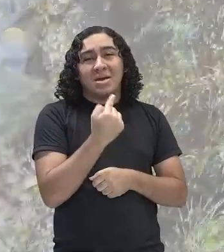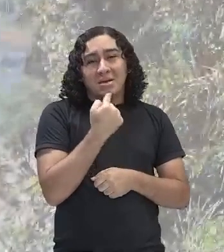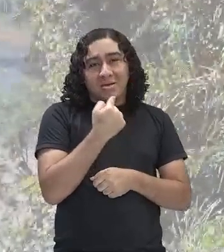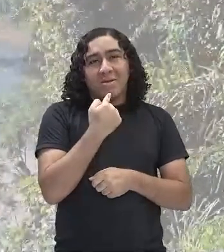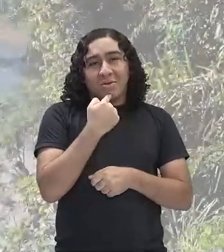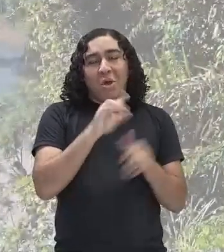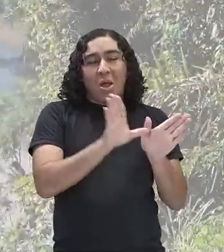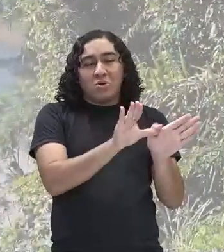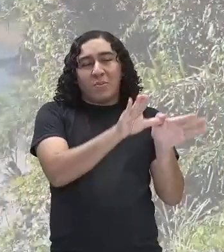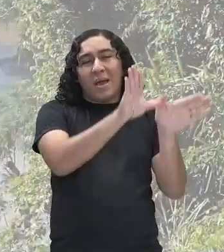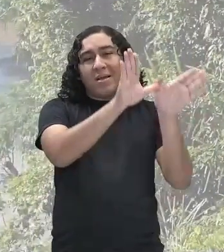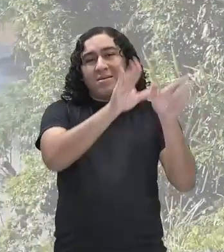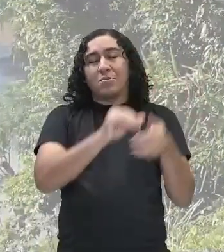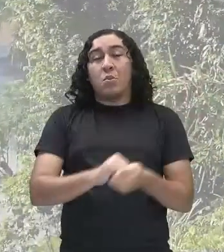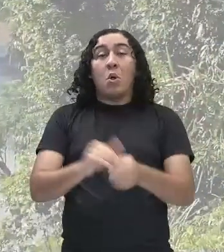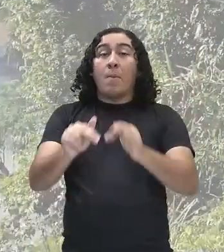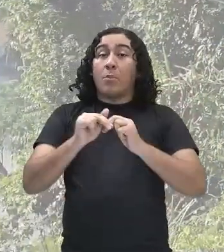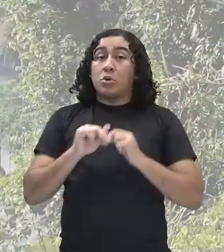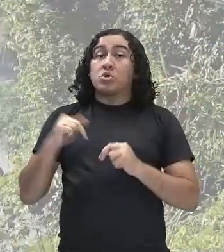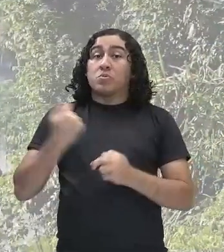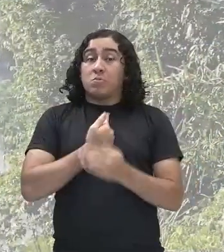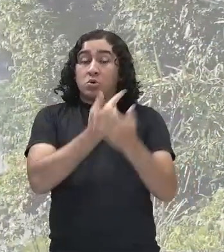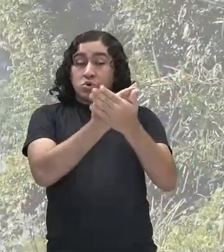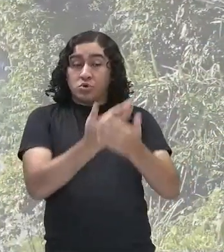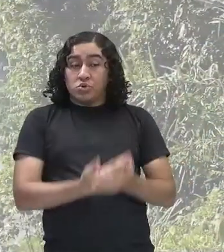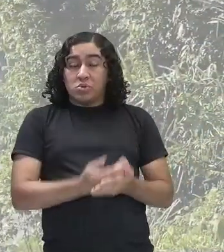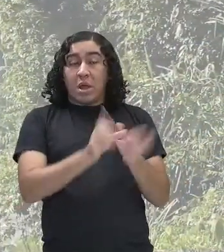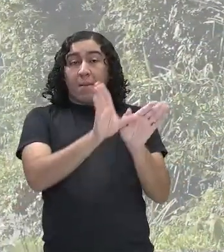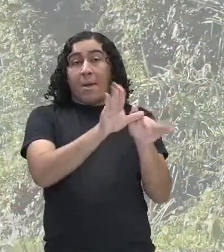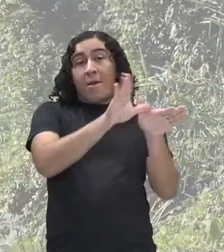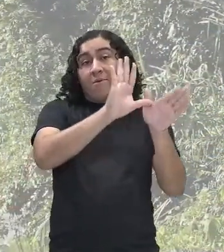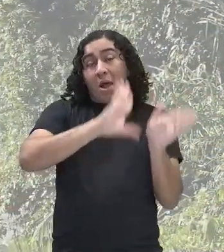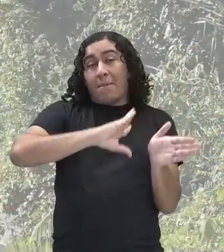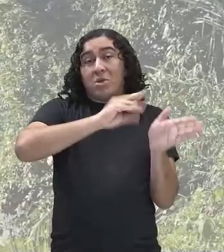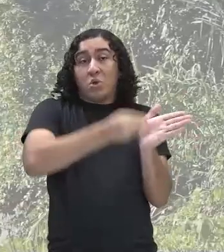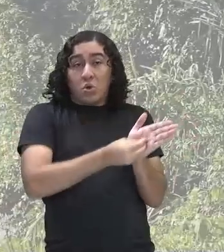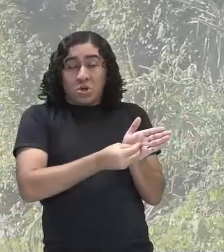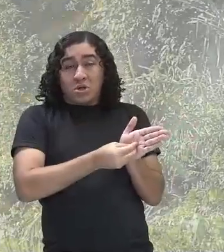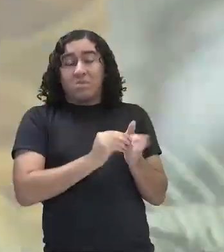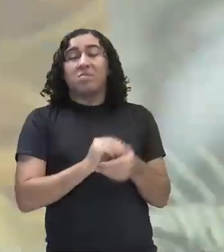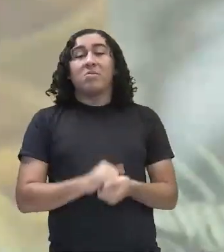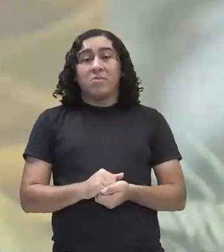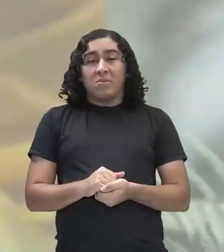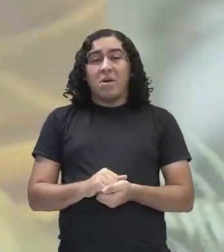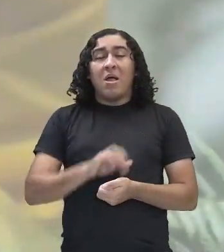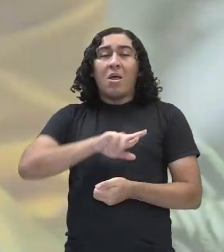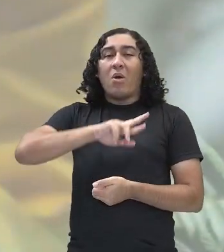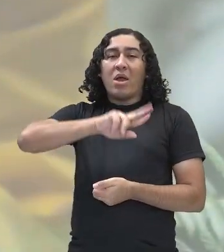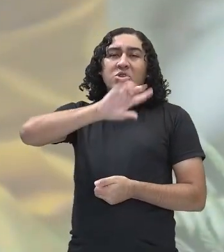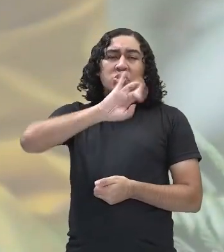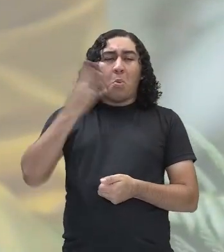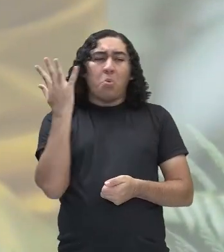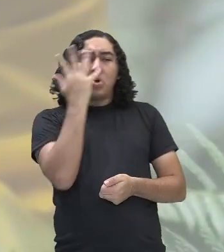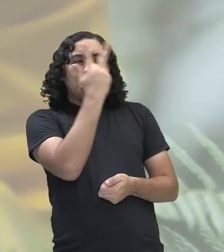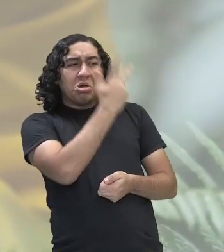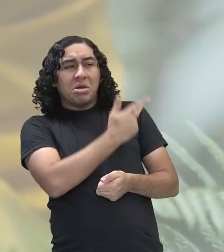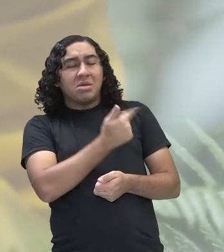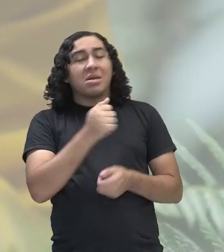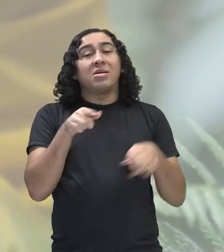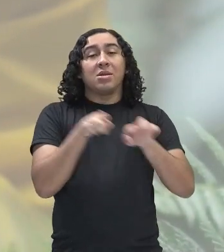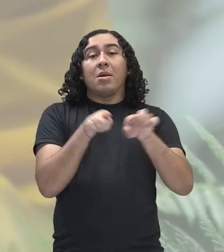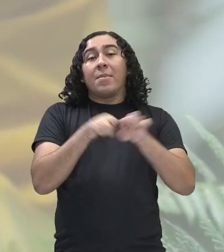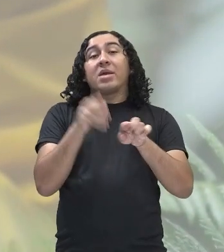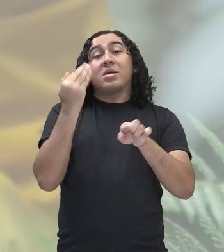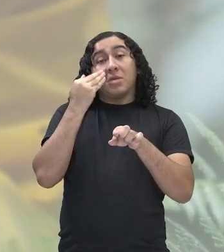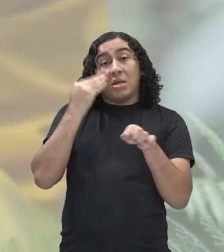Portanto, ao estudarmos as aves da Amazônia, não apenas celebramos sua beleza, mas também reconhecemos a